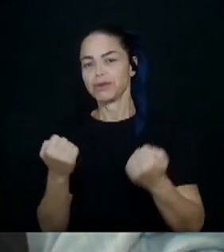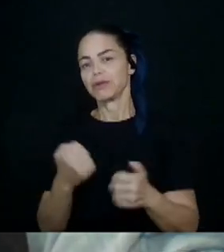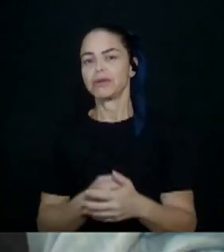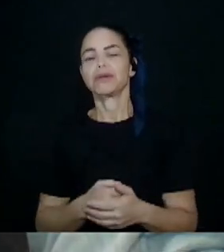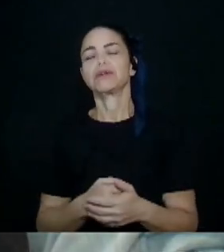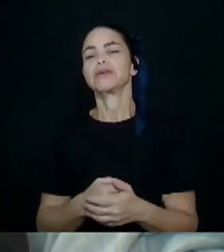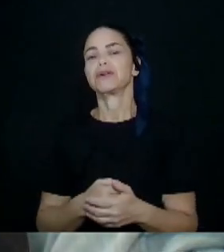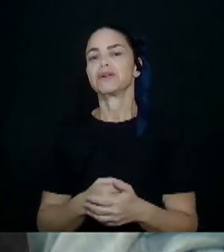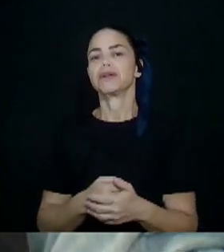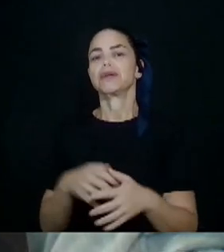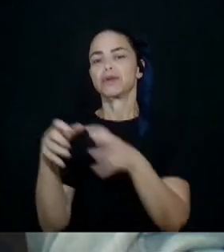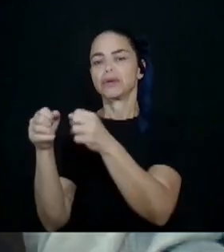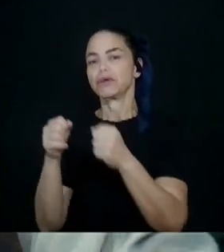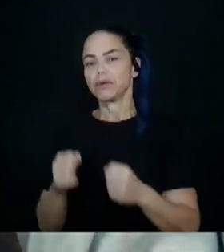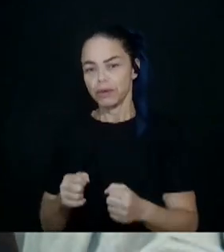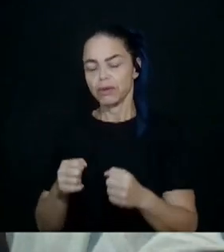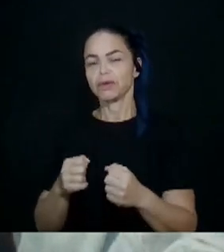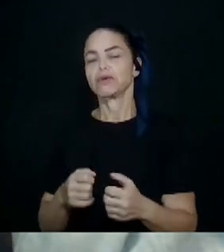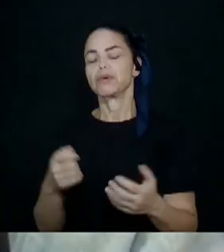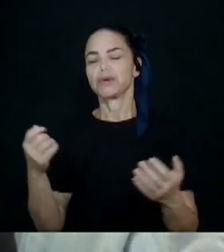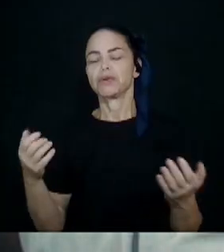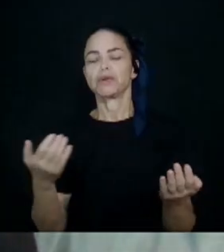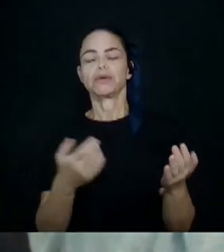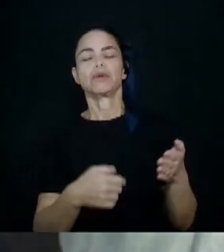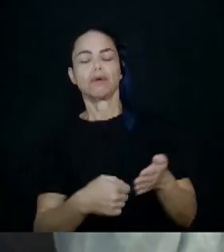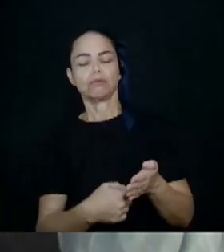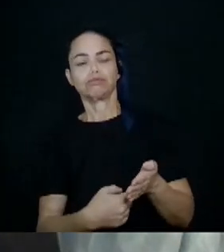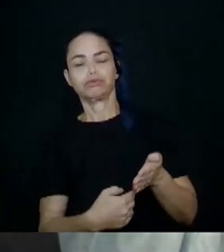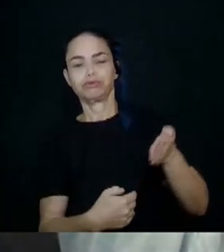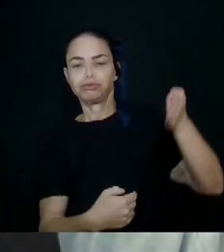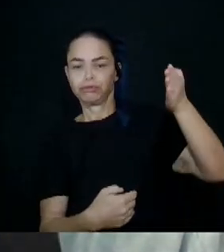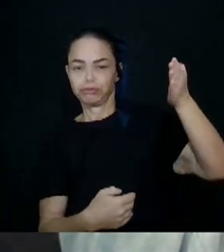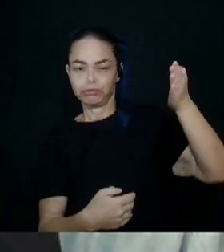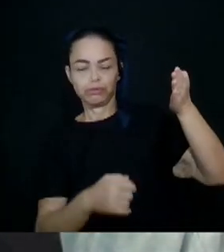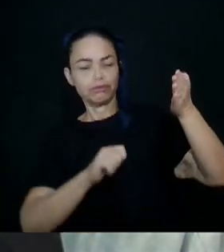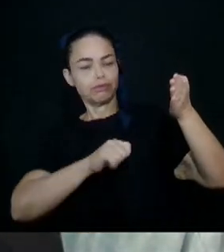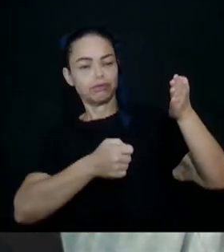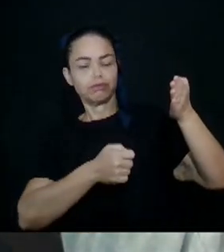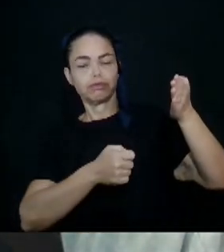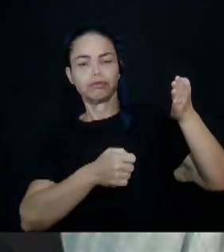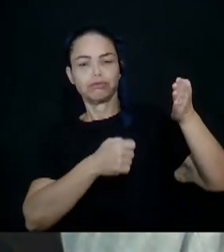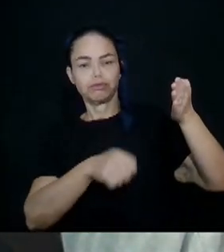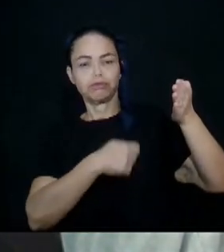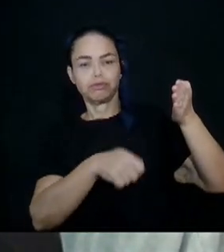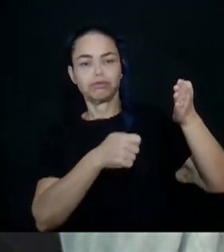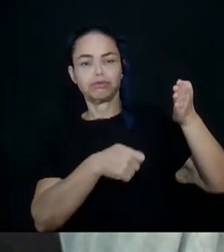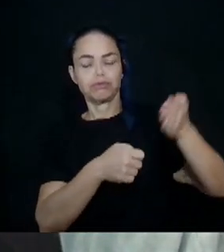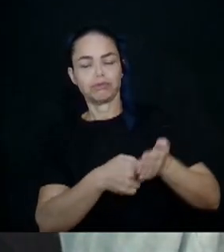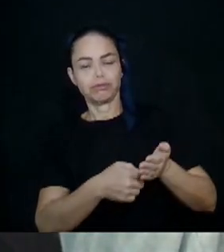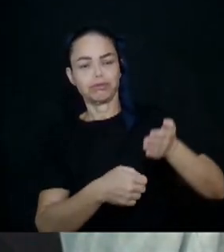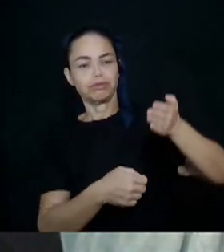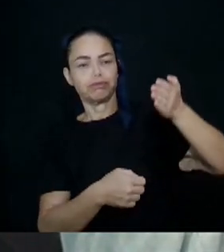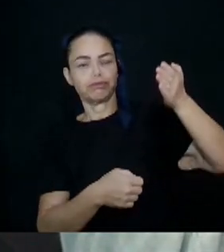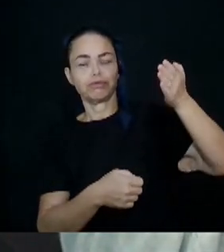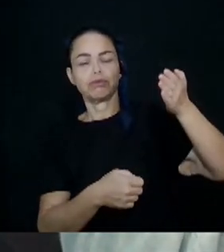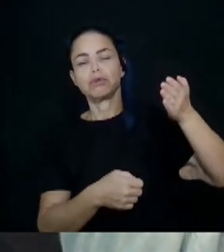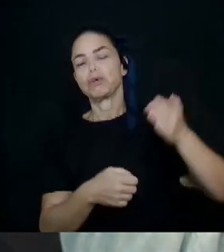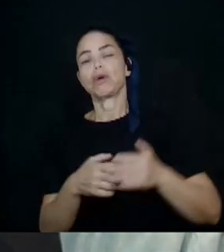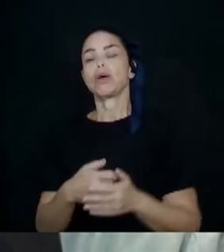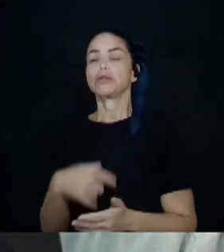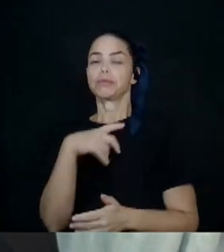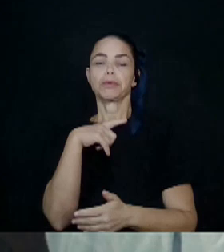você está dentro do veículo, você está sob controle. E tem um ponto muito importante, né? Que a